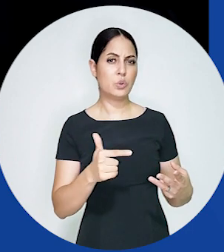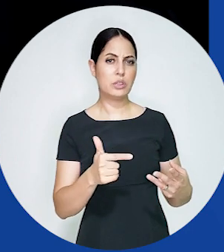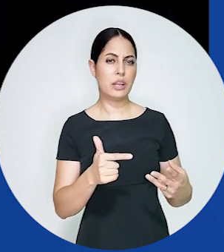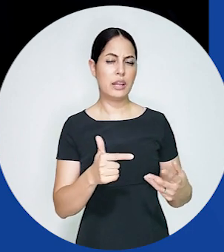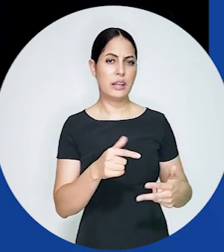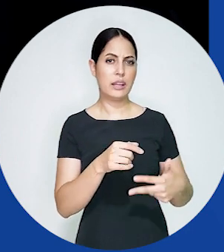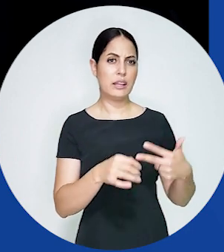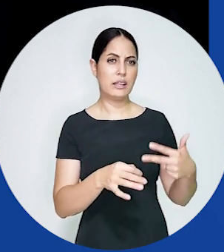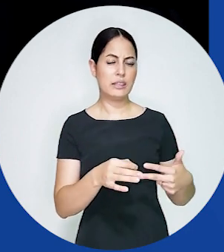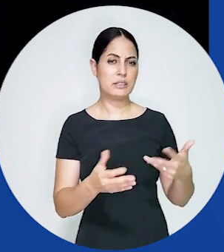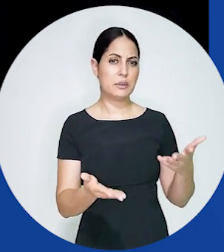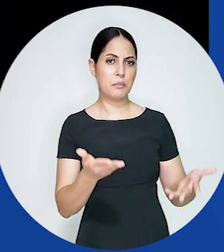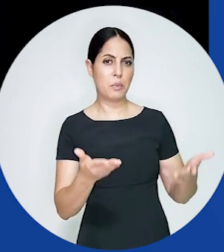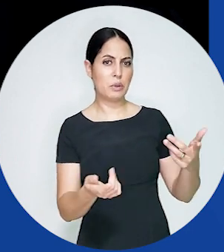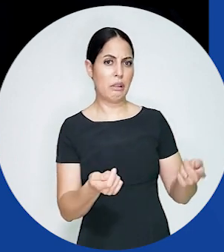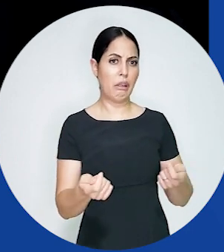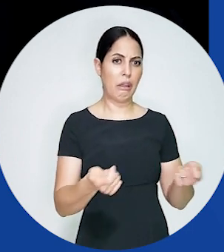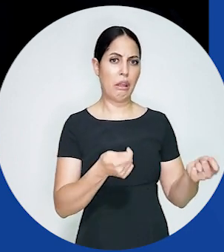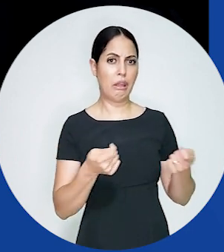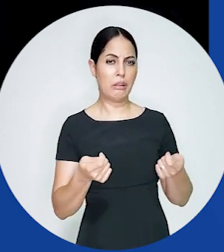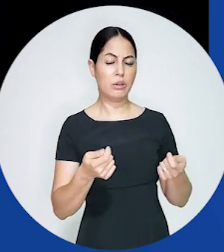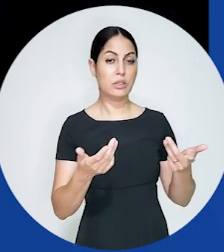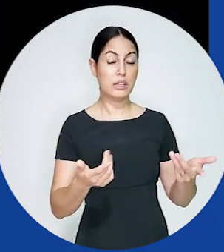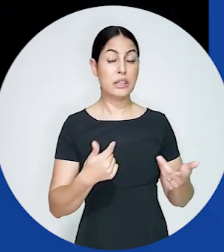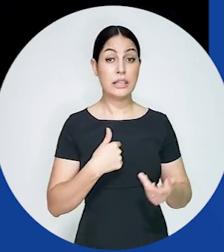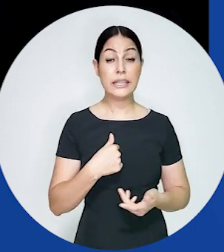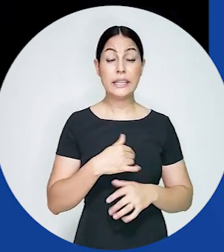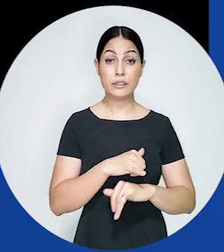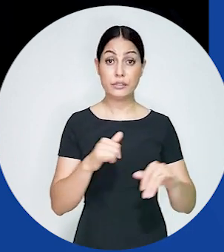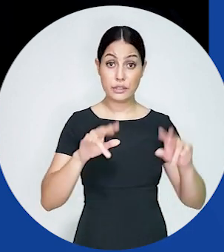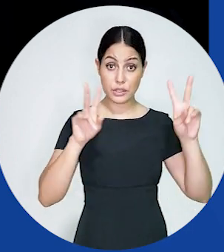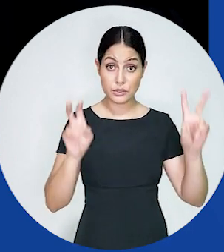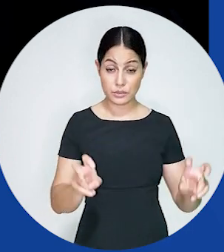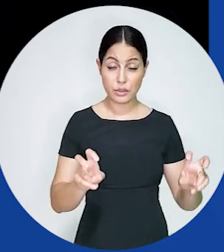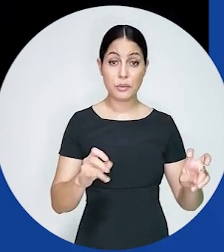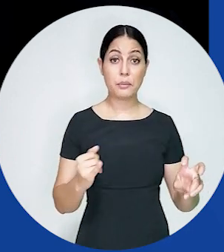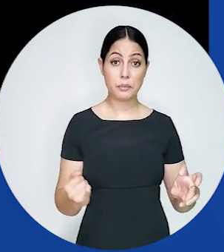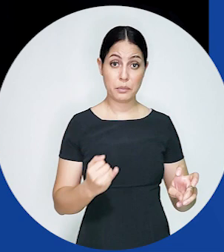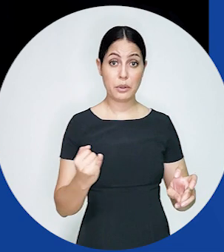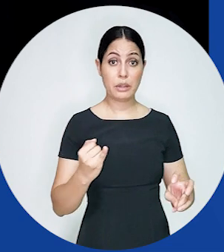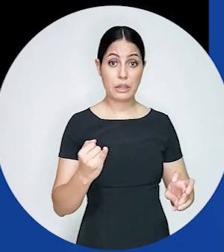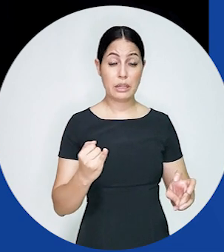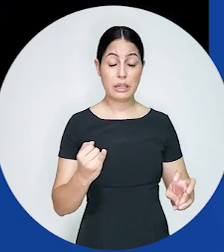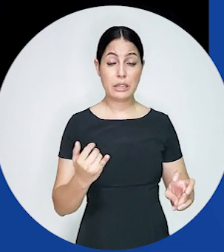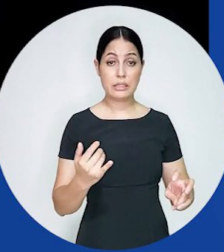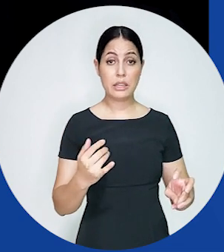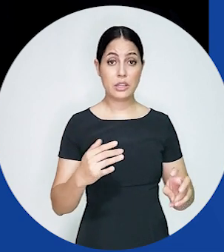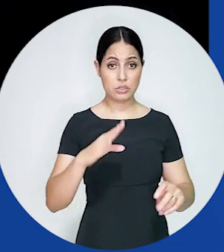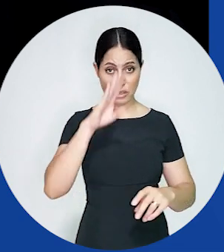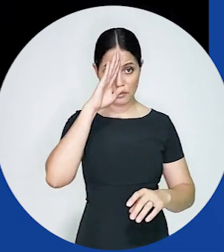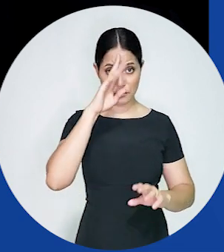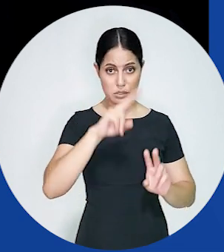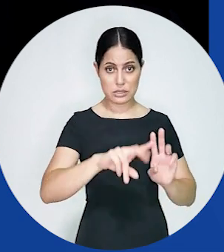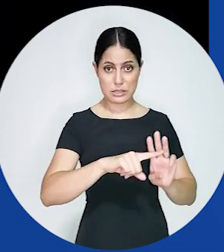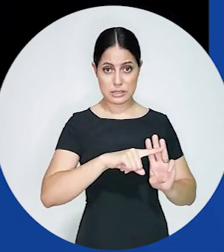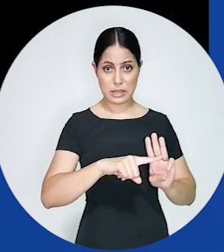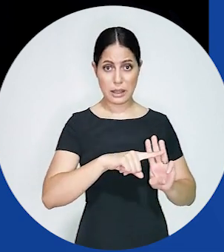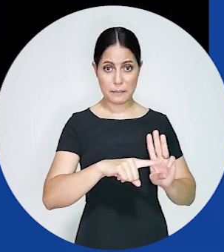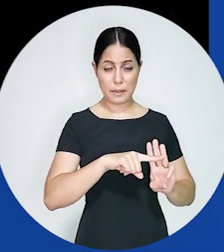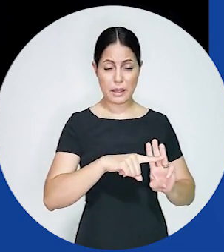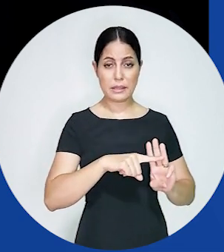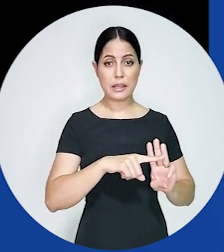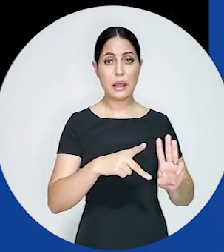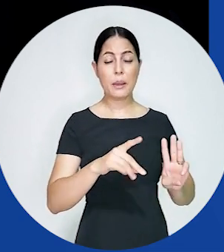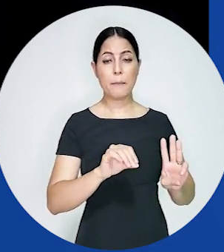partir, principalmente, do que afirma a Constituição Federal. Eu sou entre aqueles que defendem toda a força, todo o prestígio das